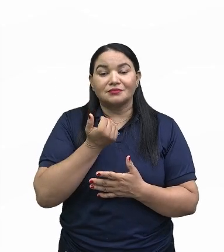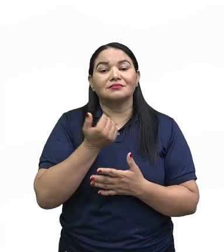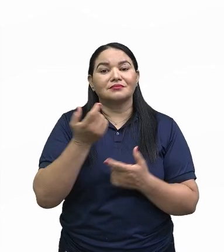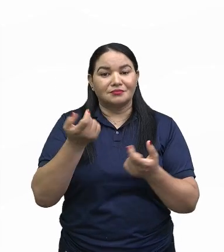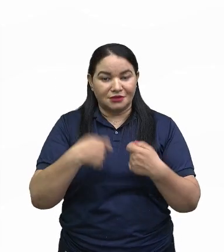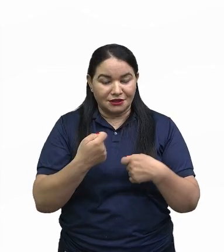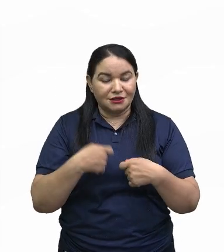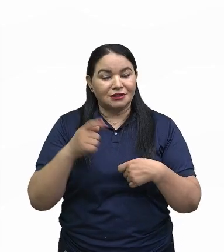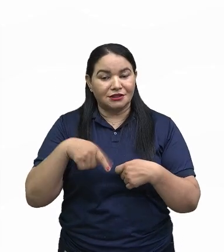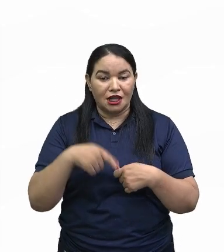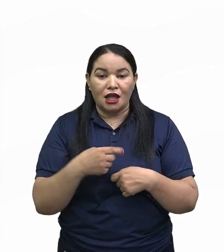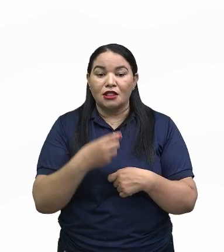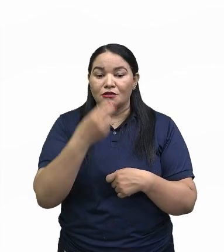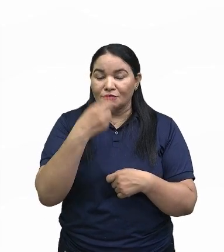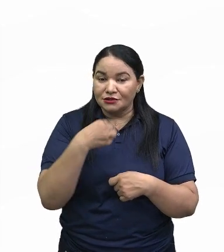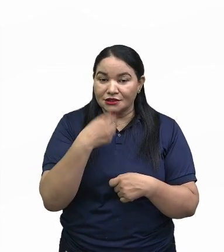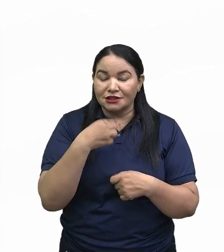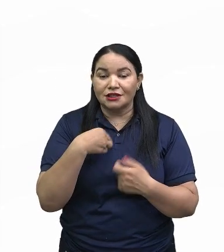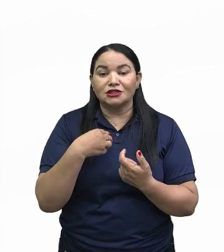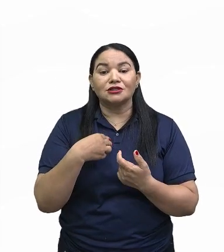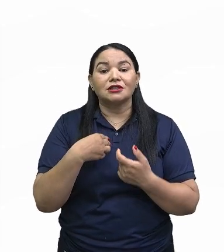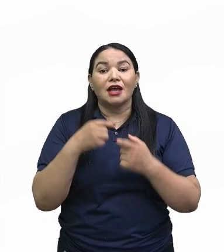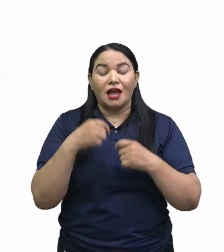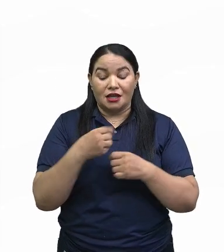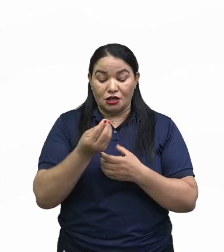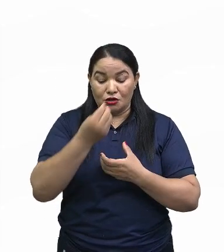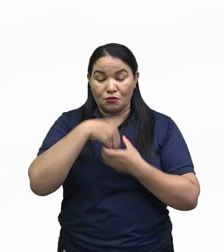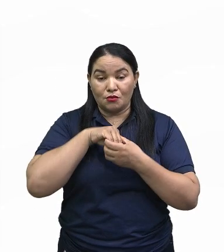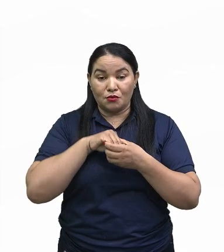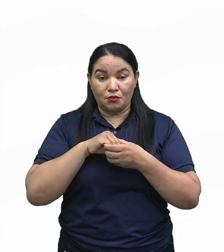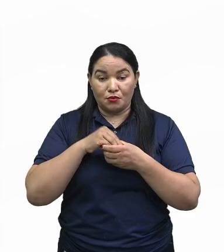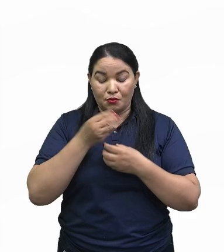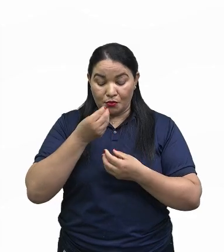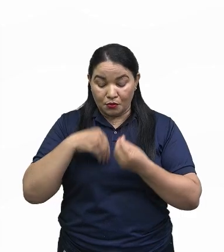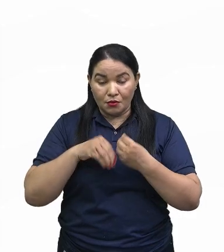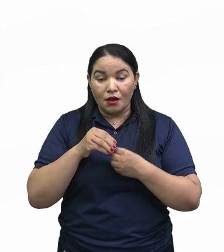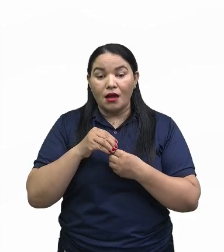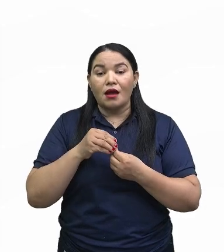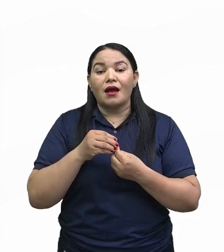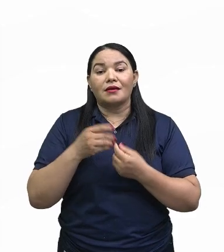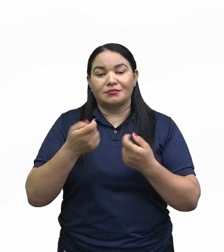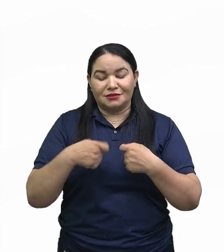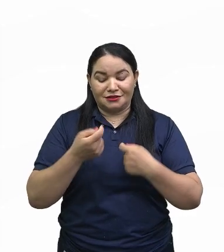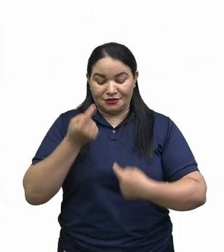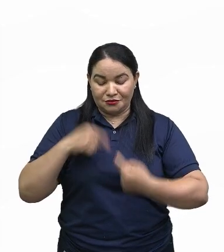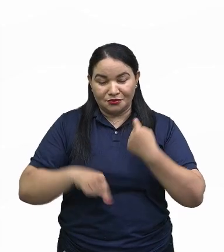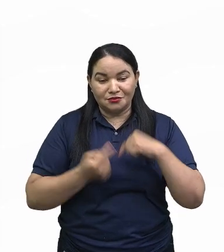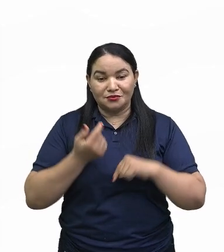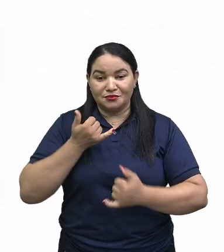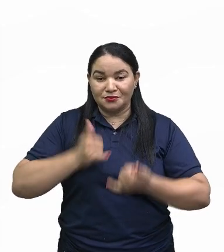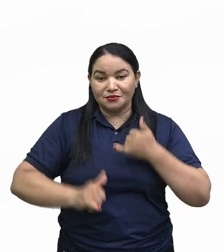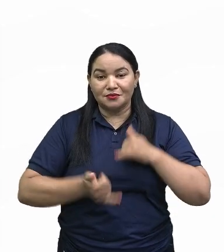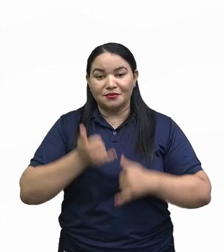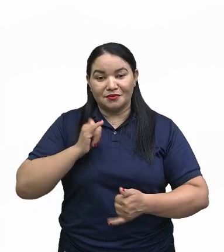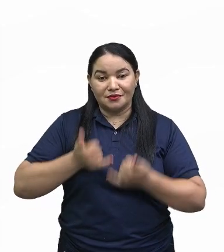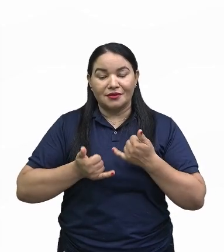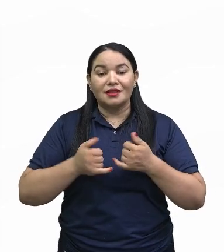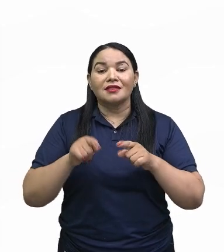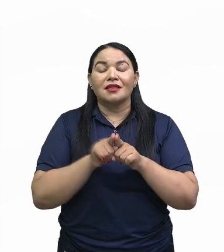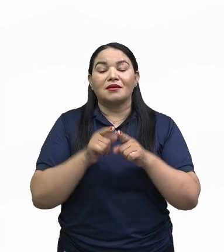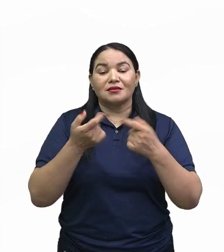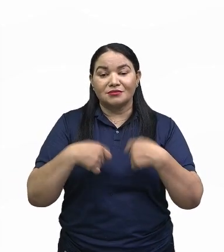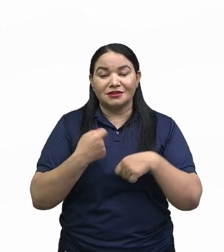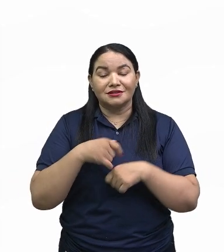retirar dessa matéria-prima, né, os nutrientes que o nosso corpo precisa para funcionar. Além disso, a gente precisa também do ar que a